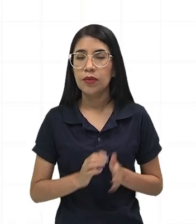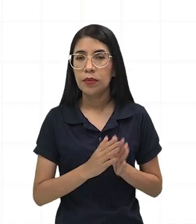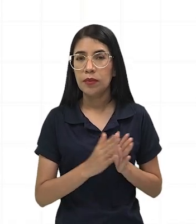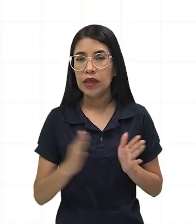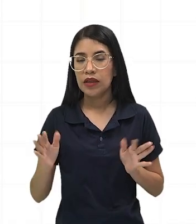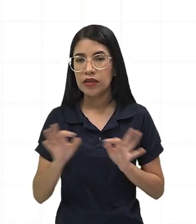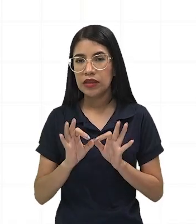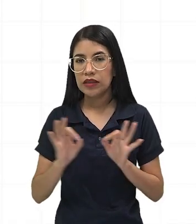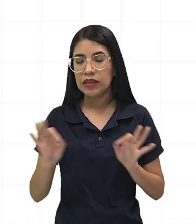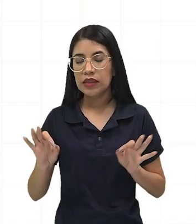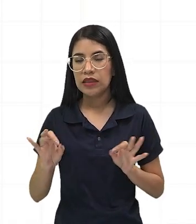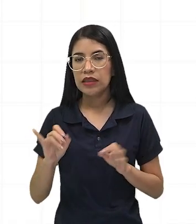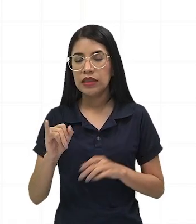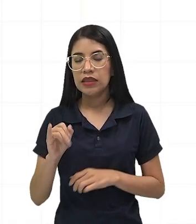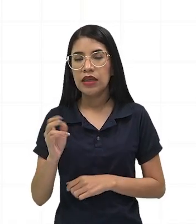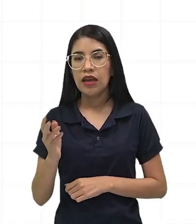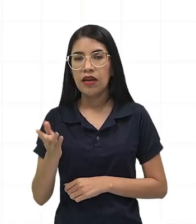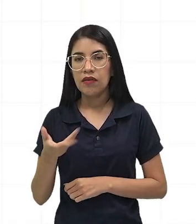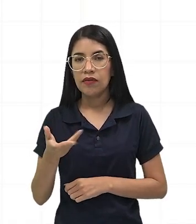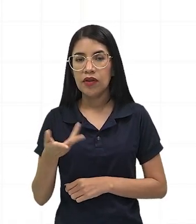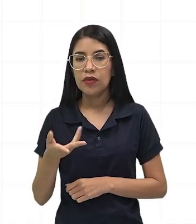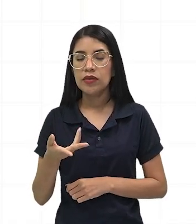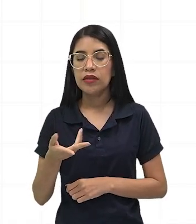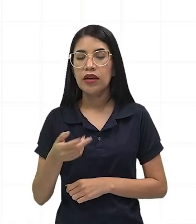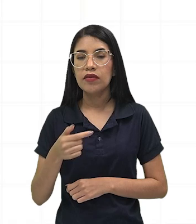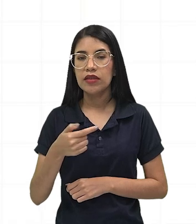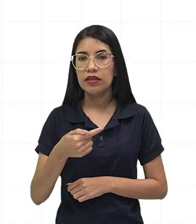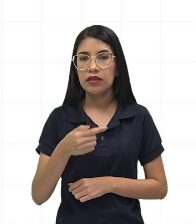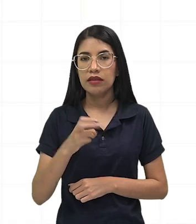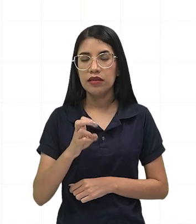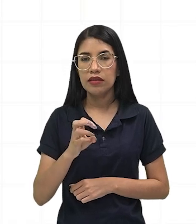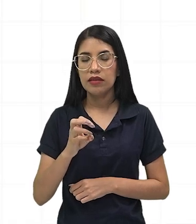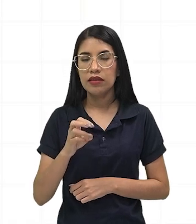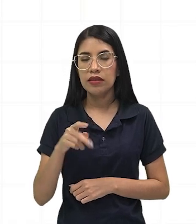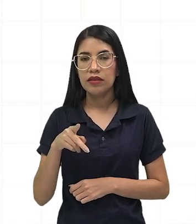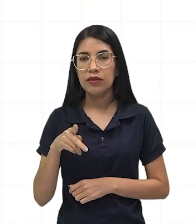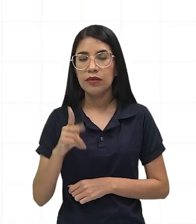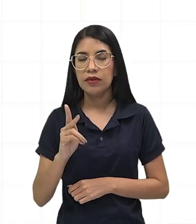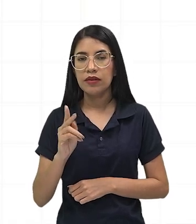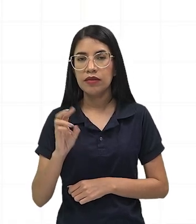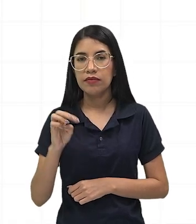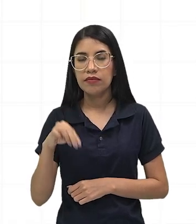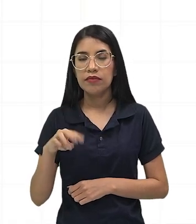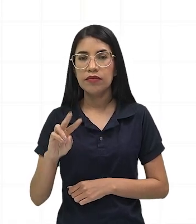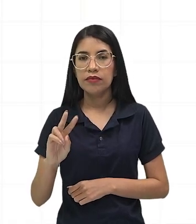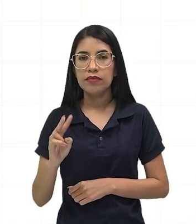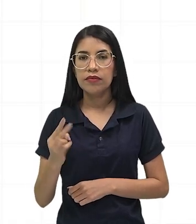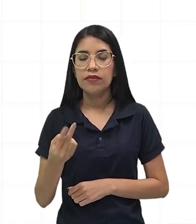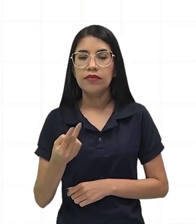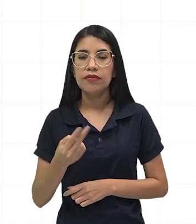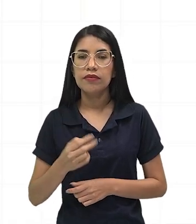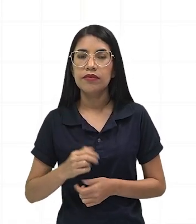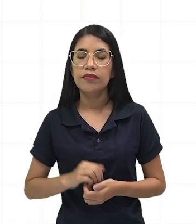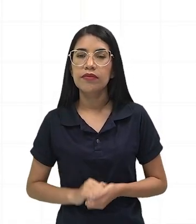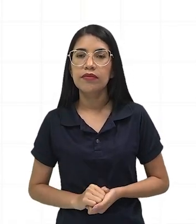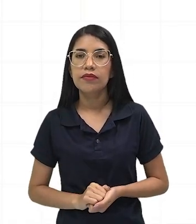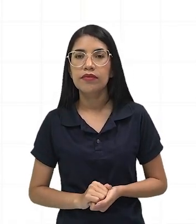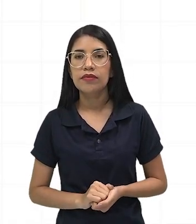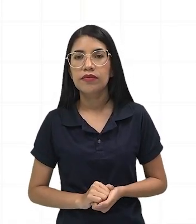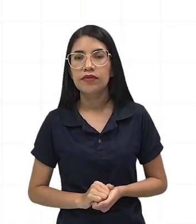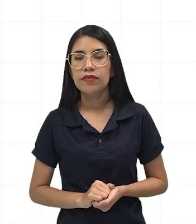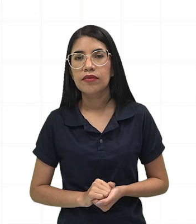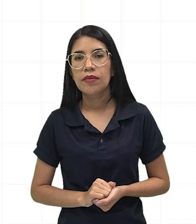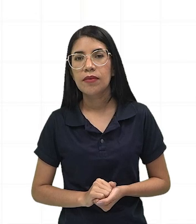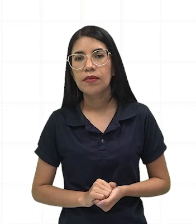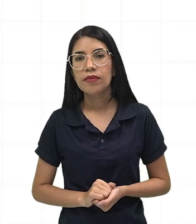sua velocidade fosse... Essa daqui, então, é a quarta. Ó, 75 quilômetros por